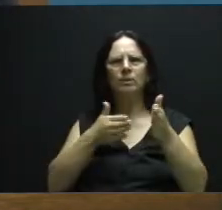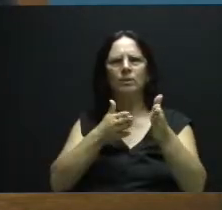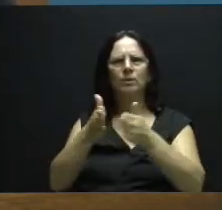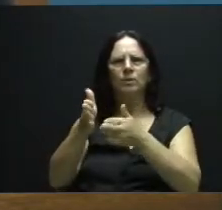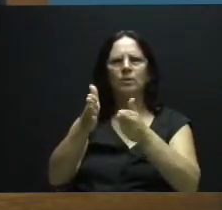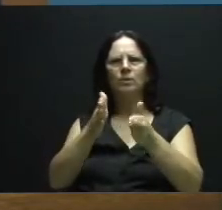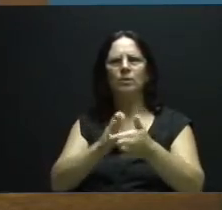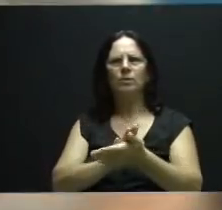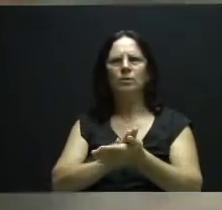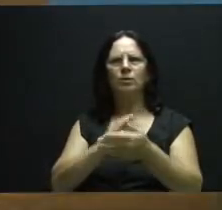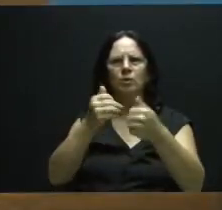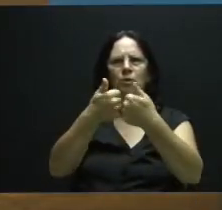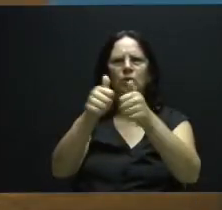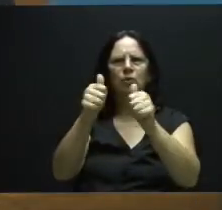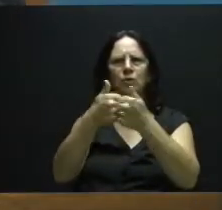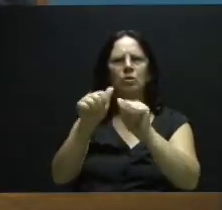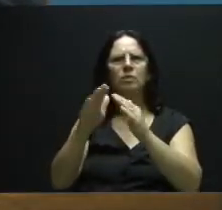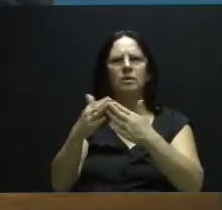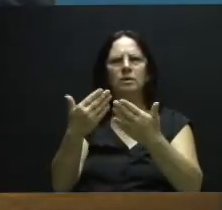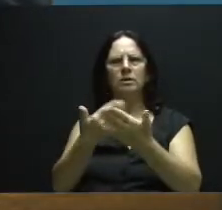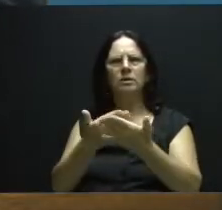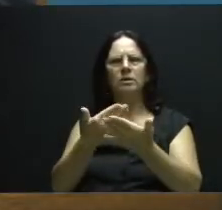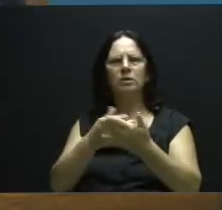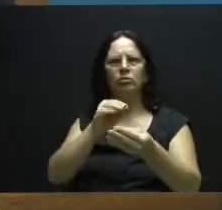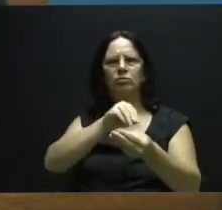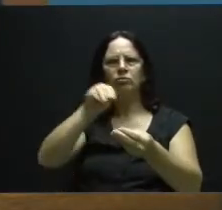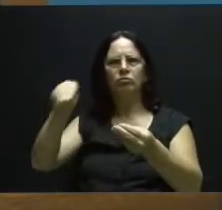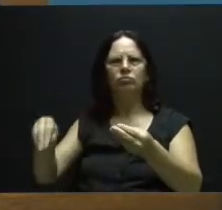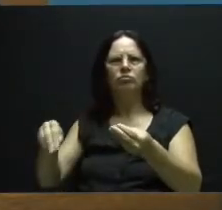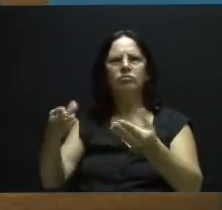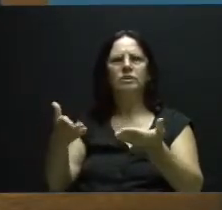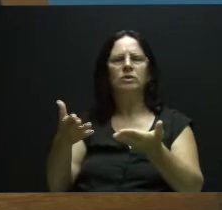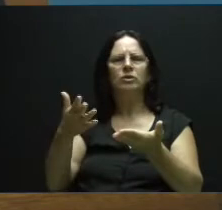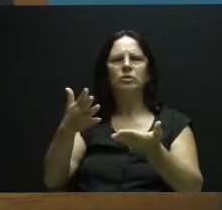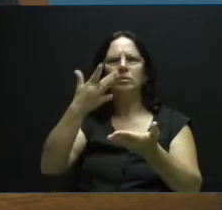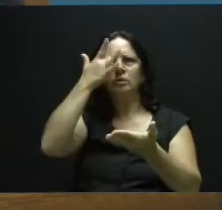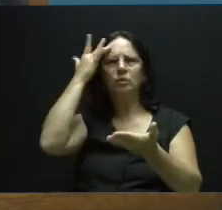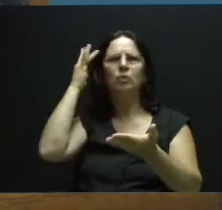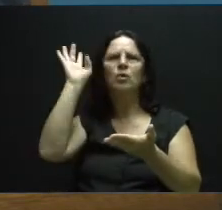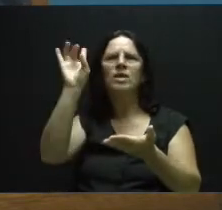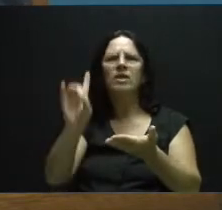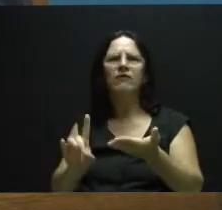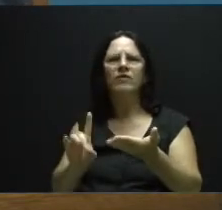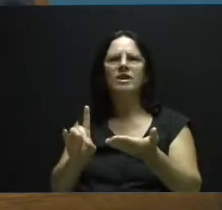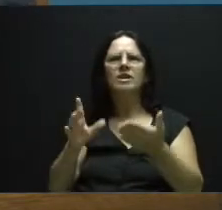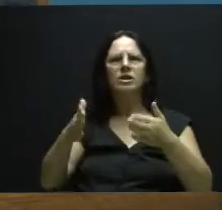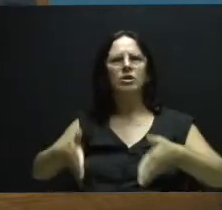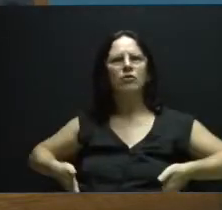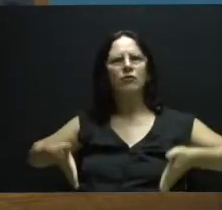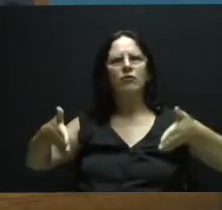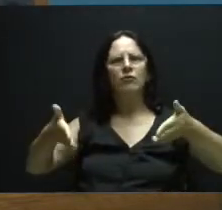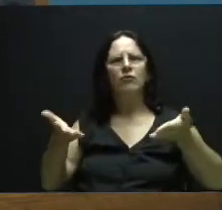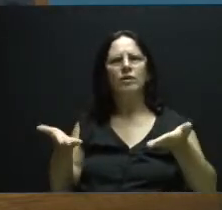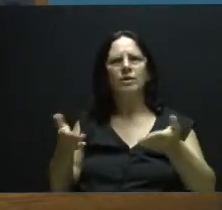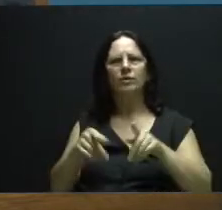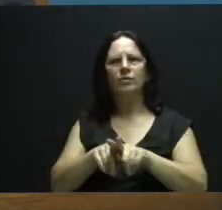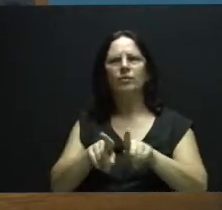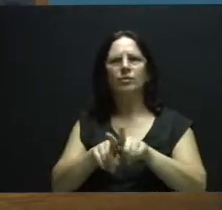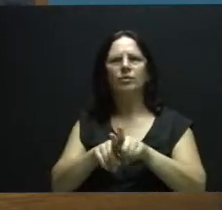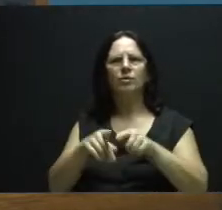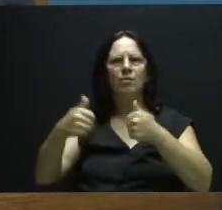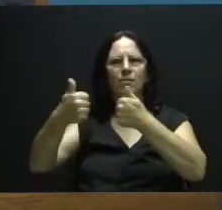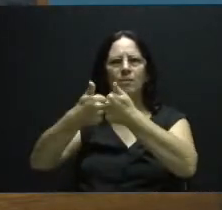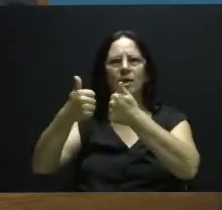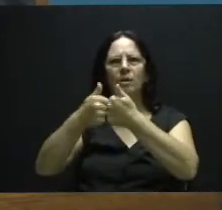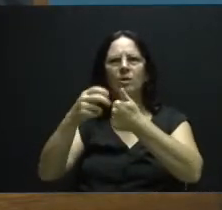dos ônibus escolares no embarque e desembarque dos alunos que o deficiente físico lá no no meu lado dos o dodô criou ali que eu